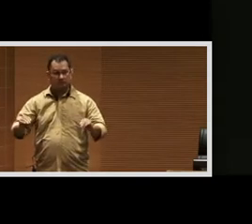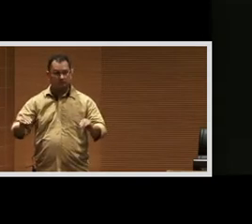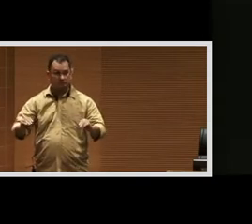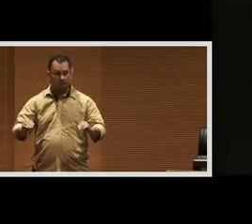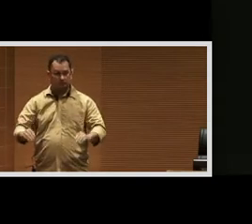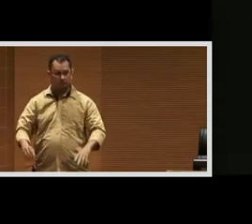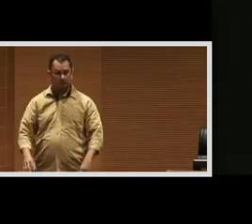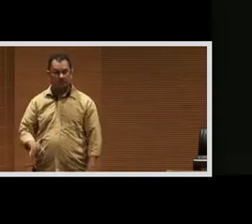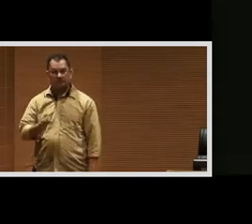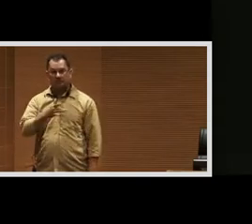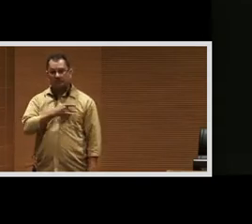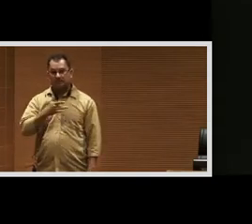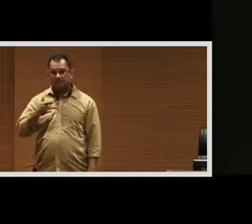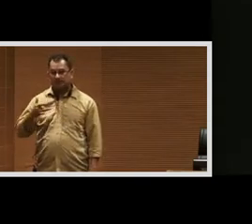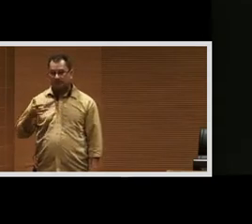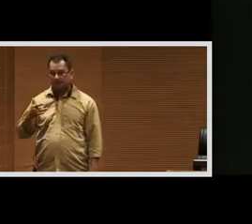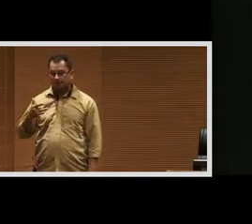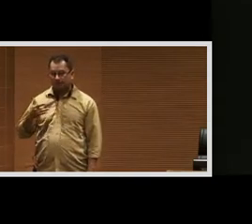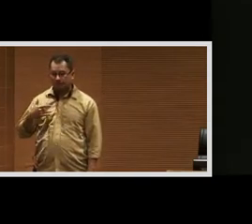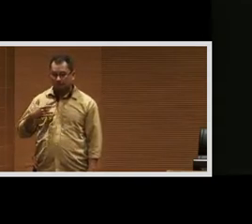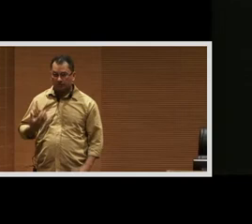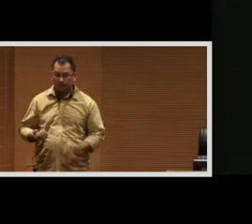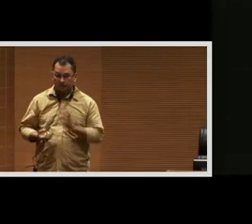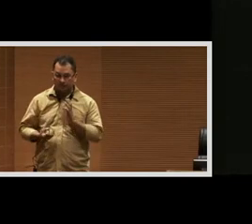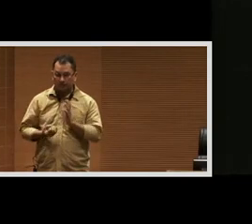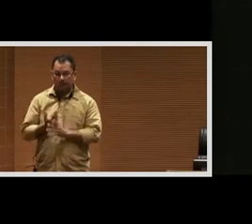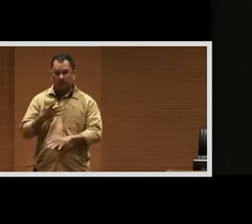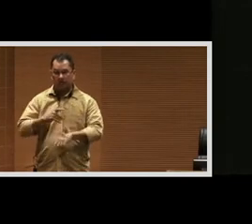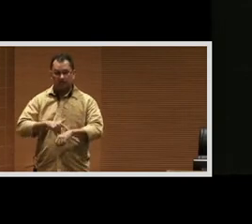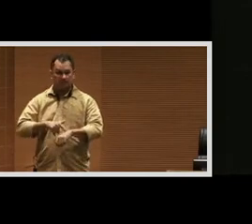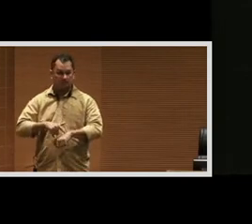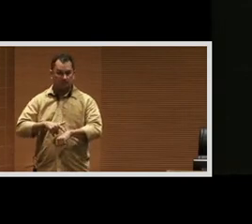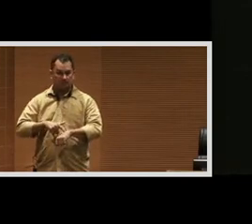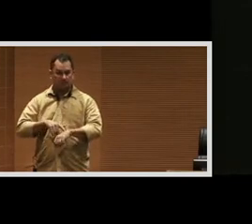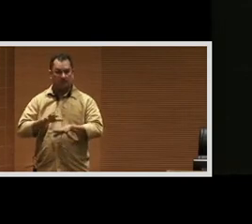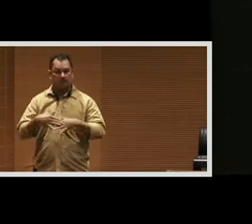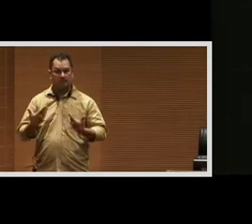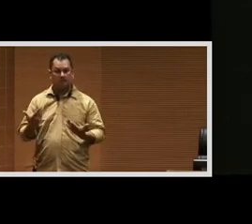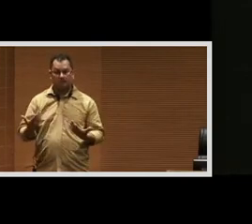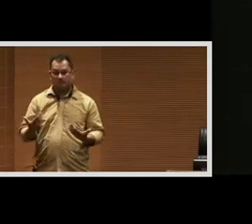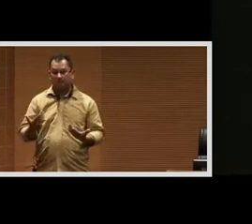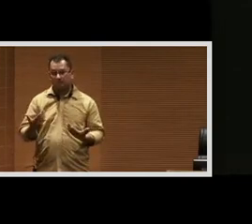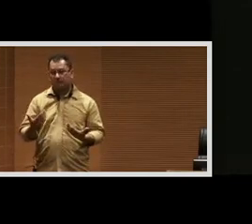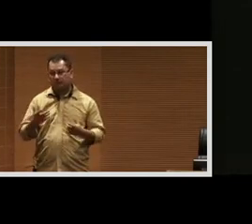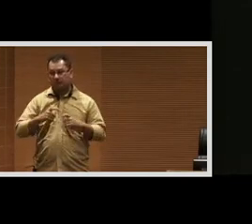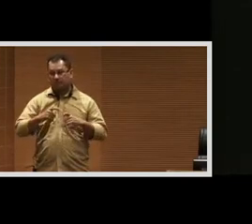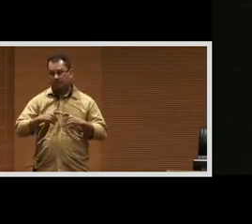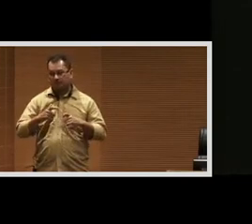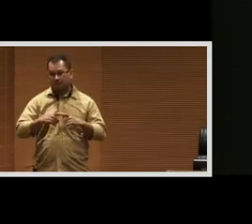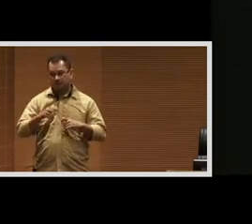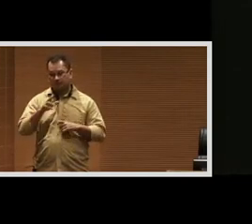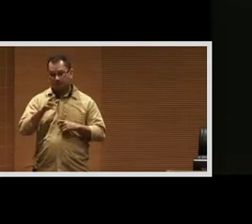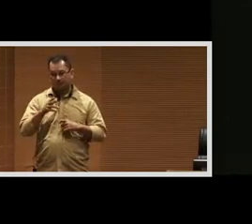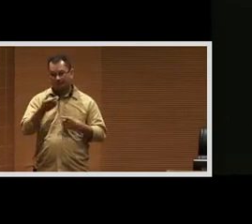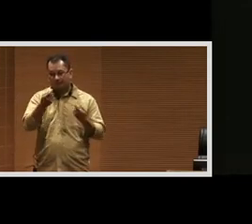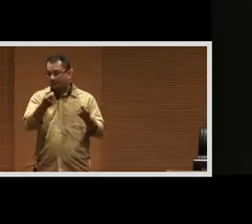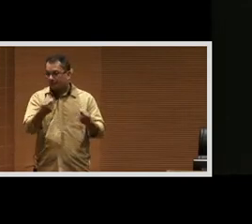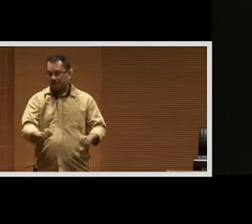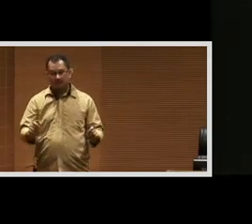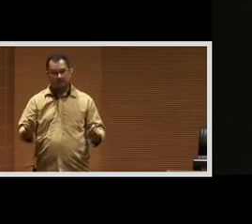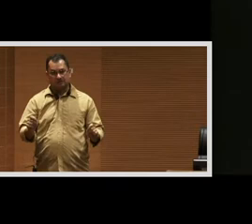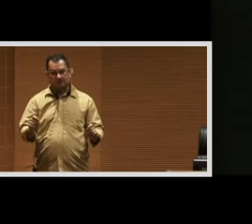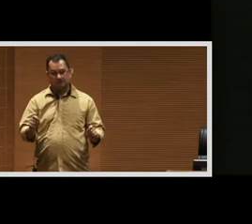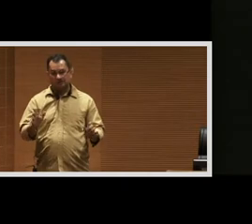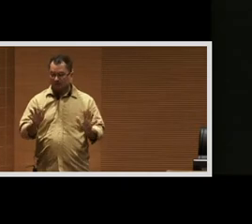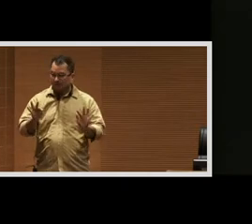sua saúde de origem. A tal ponto em que a medicina seria desnecessária, né? Seria a própria